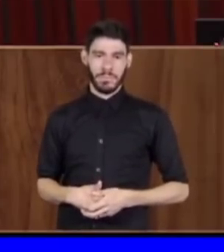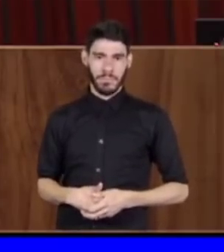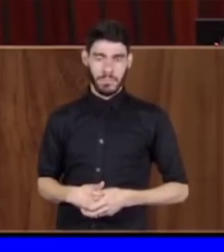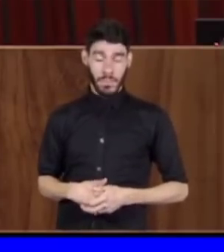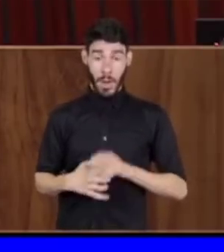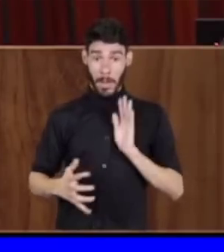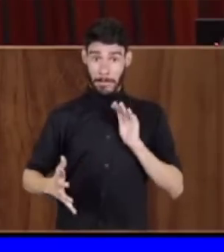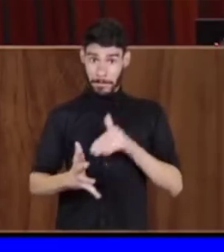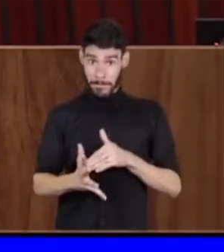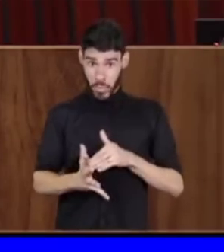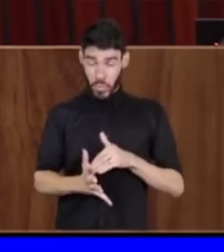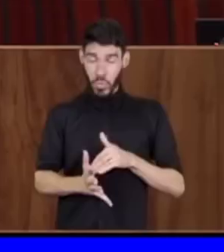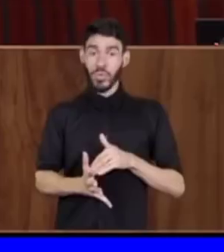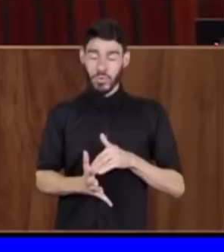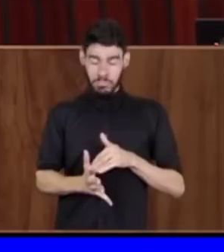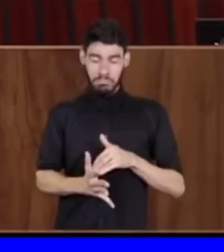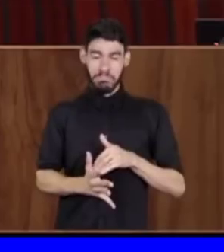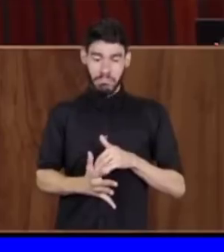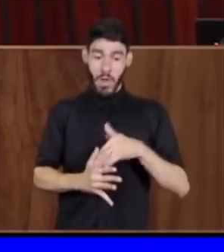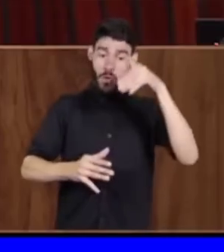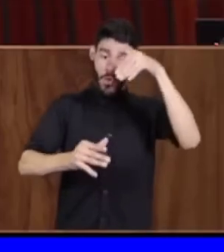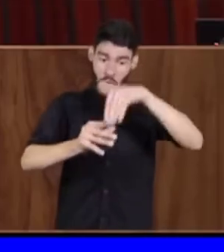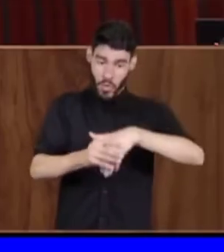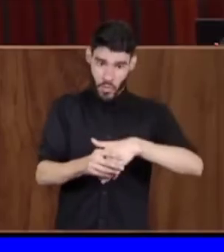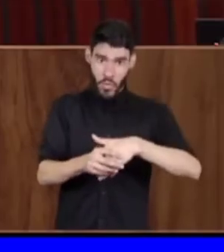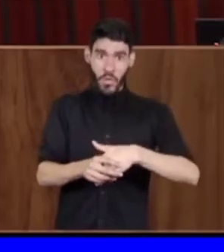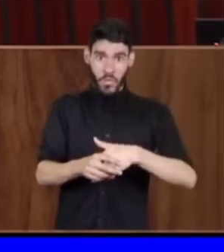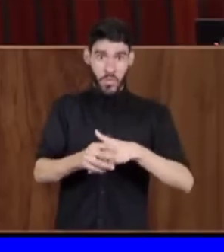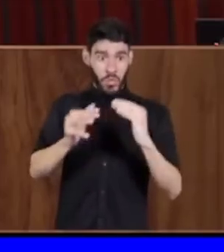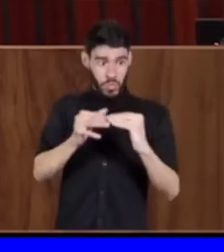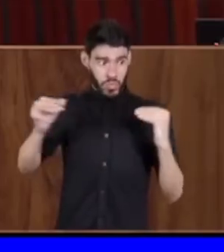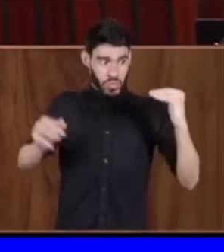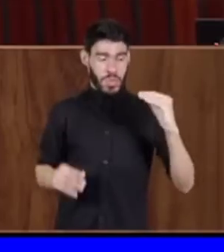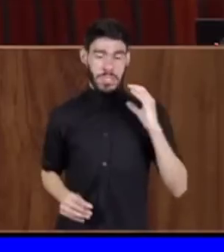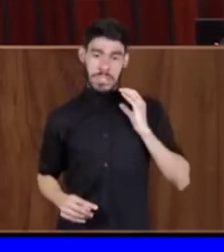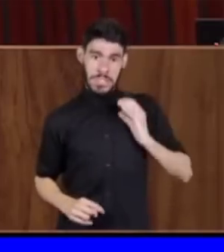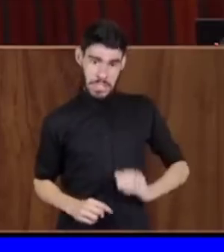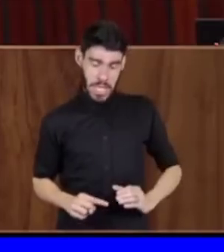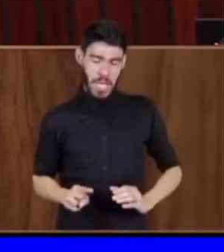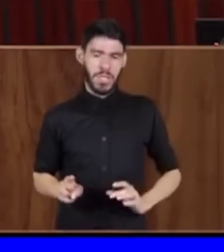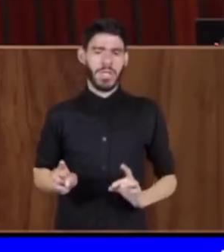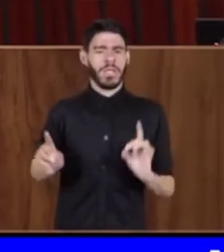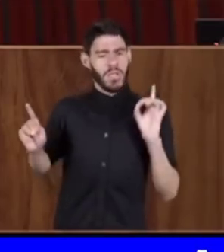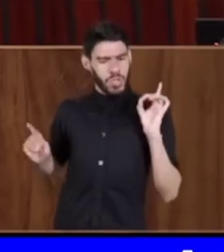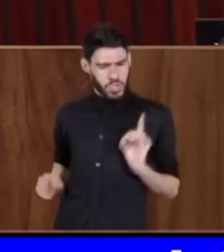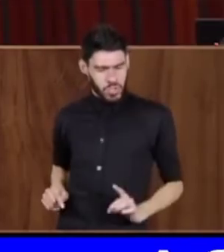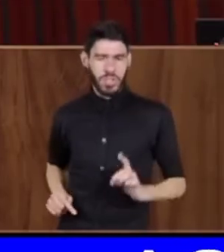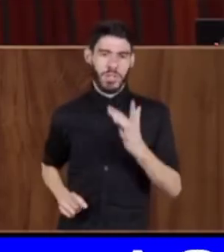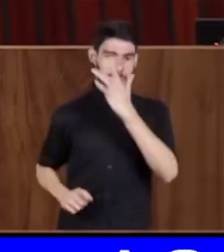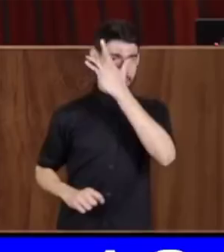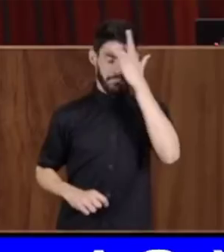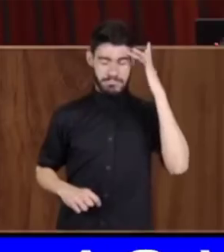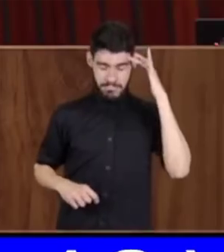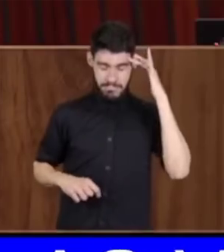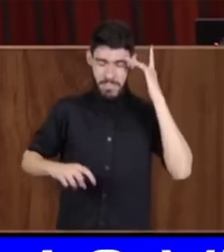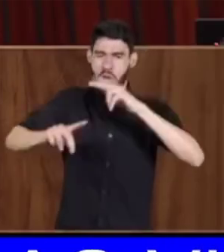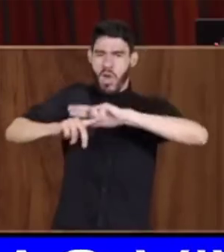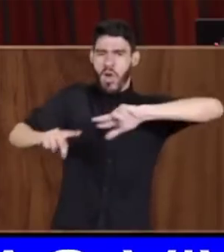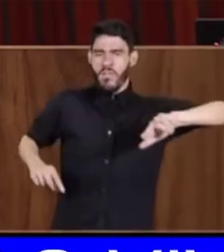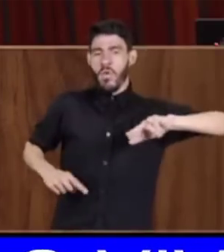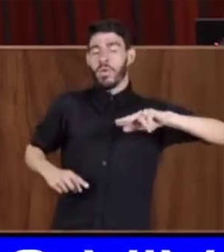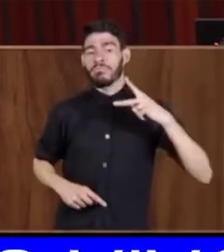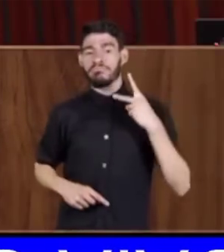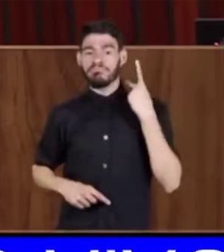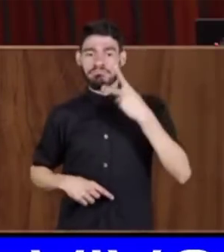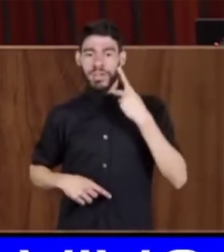Por última vez, então, neste voto, soberania, cidadania, dignidade da pessoa humana e pluralismo